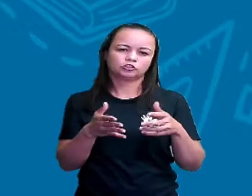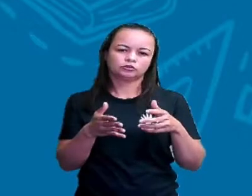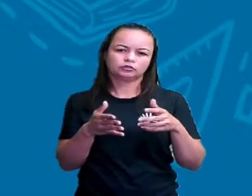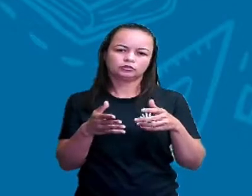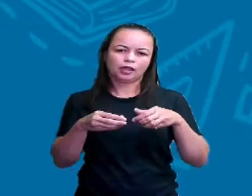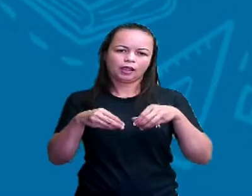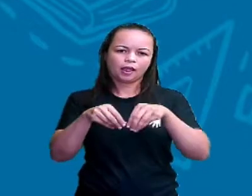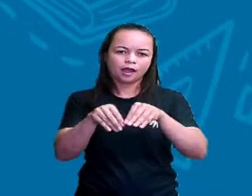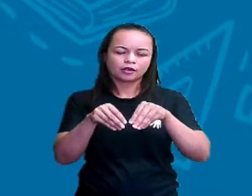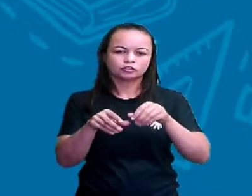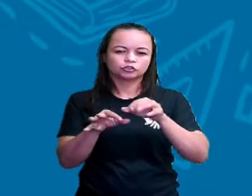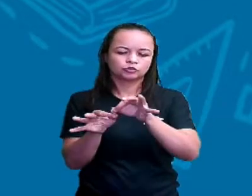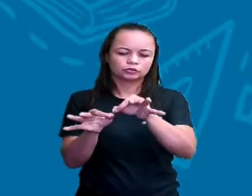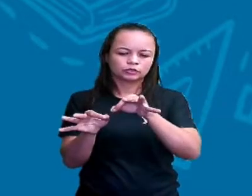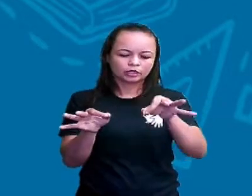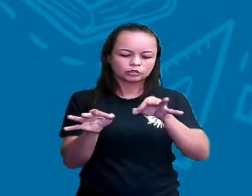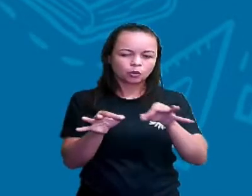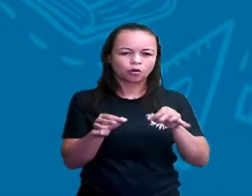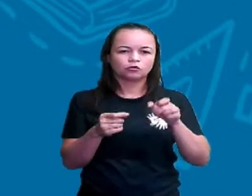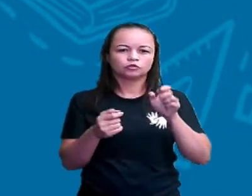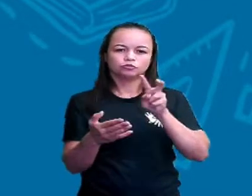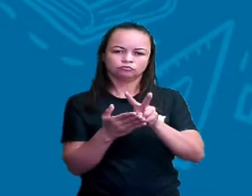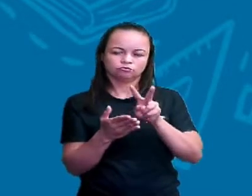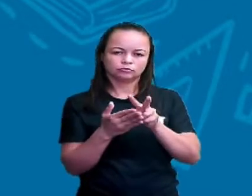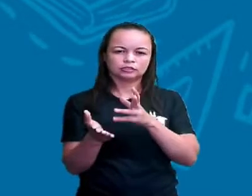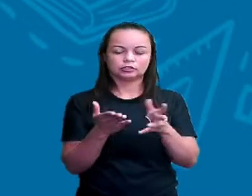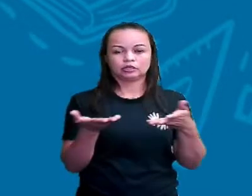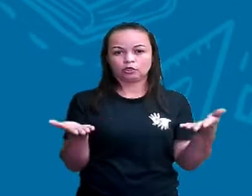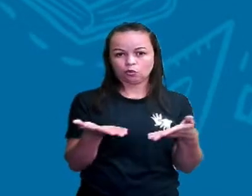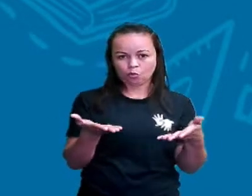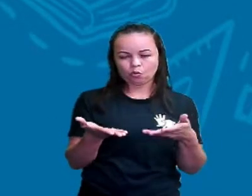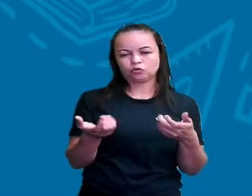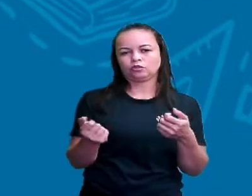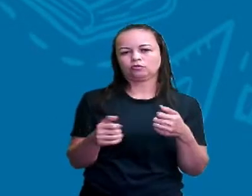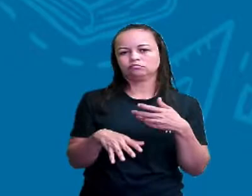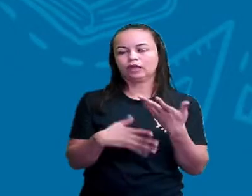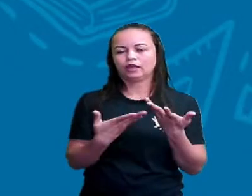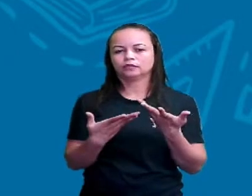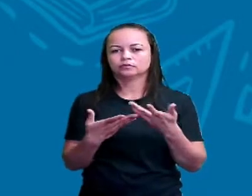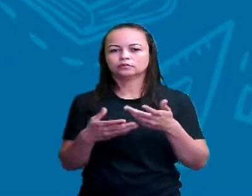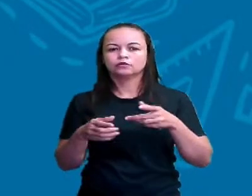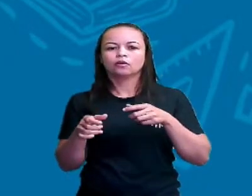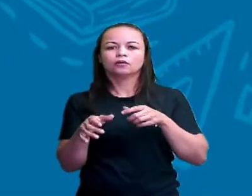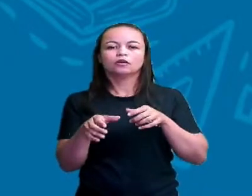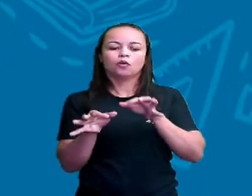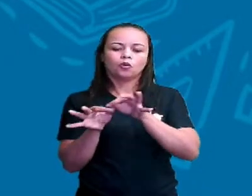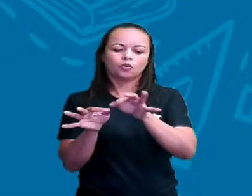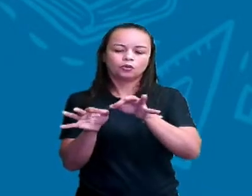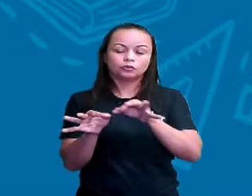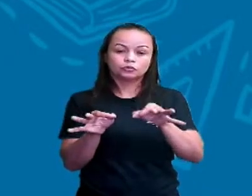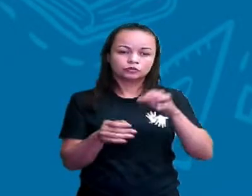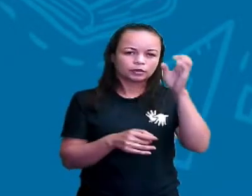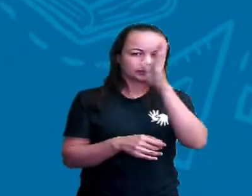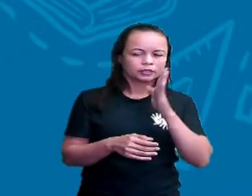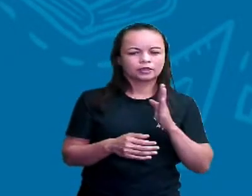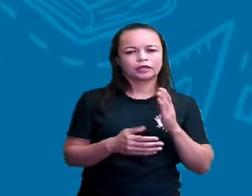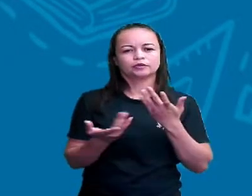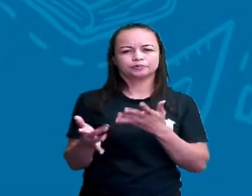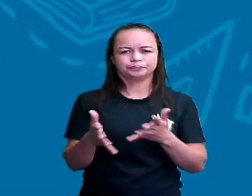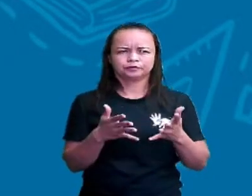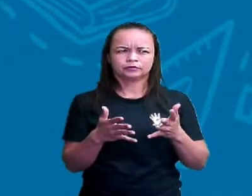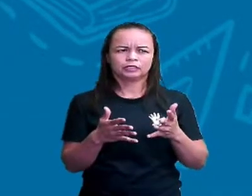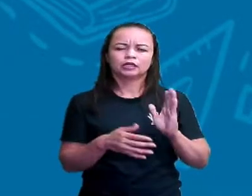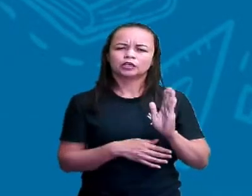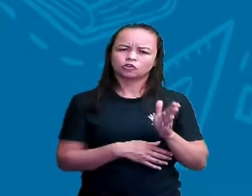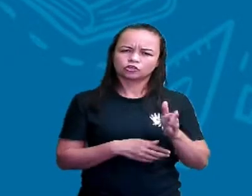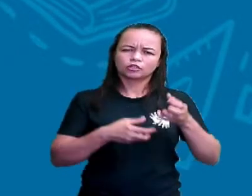Que hoje a gente tem o nosso território brasileiro, para colonizar, naquele processo que eu acho que eu até falei na aula de